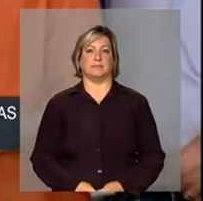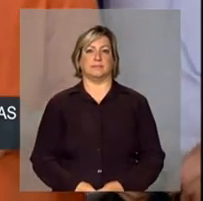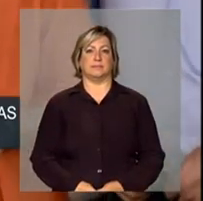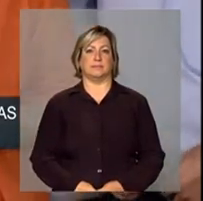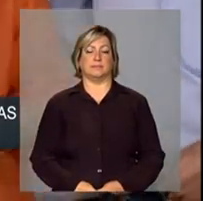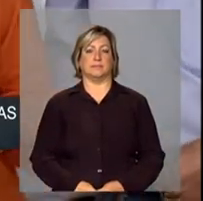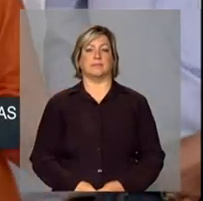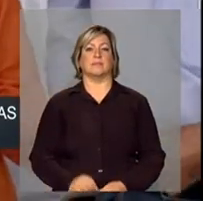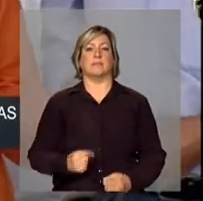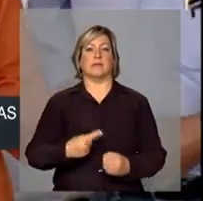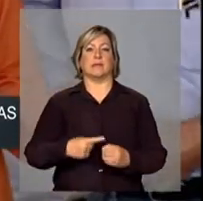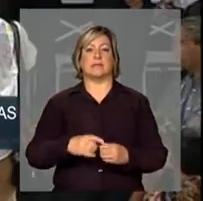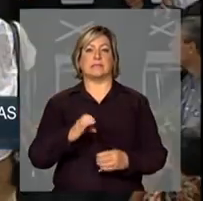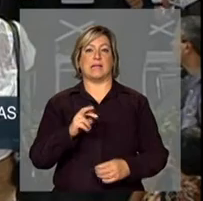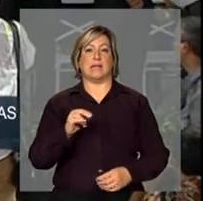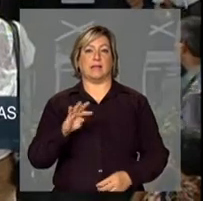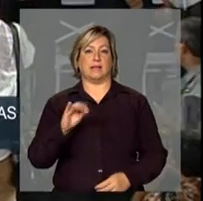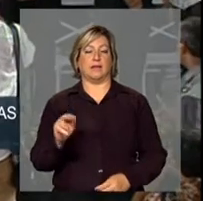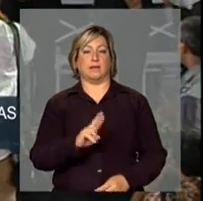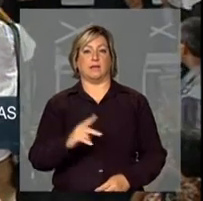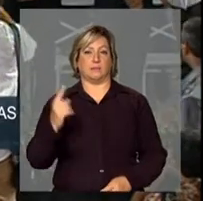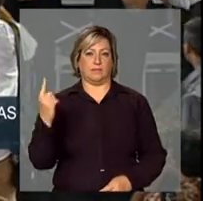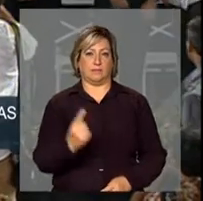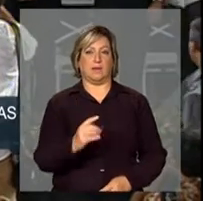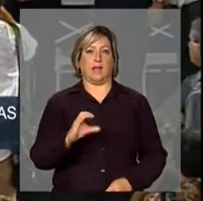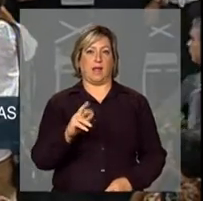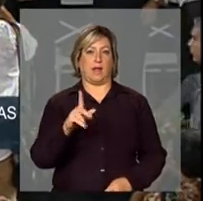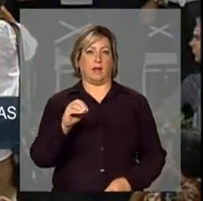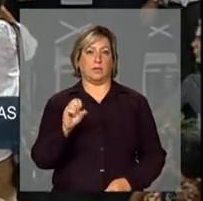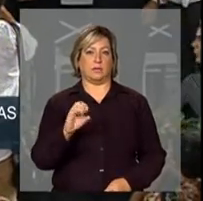De Serrita, Carlos Cecílio.